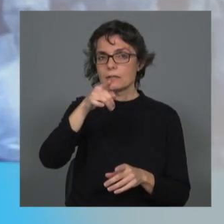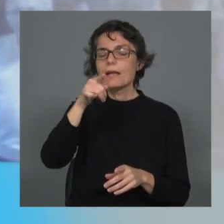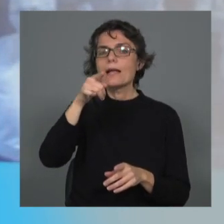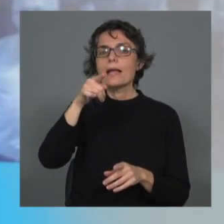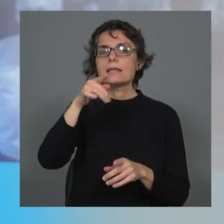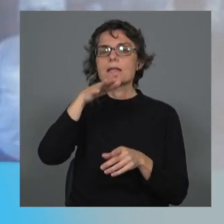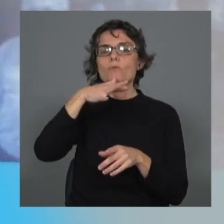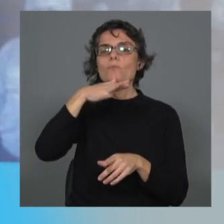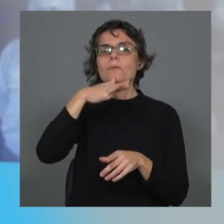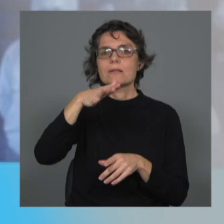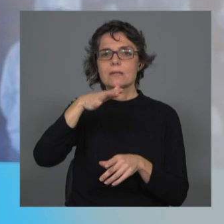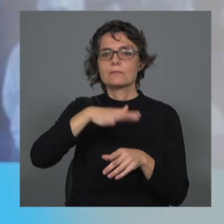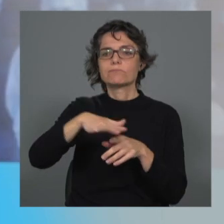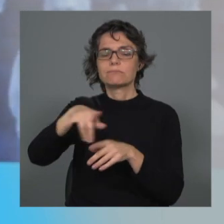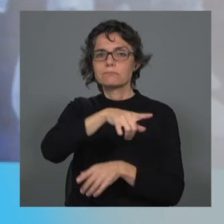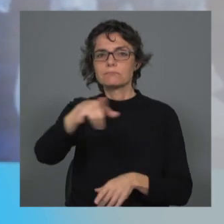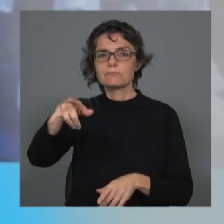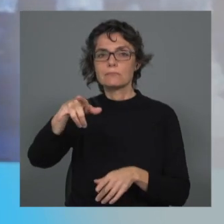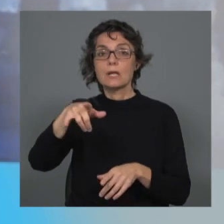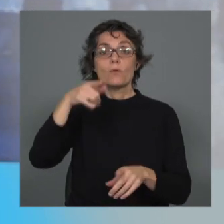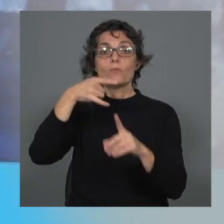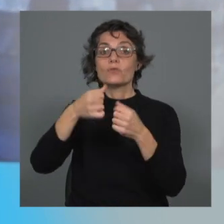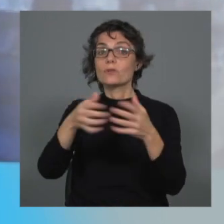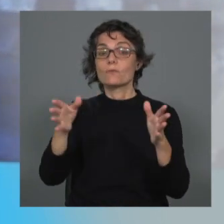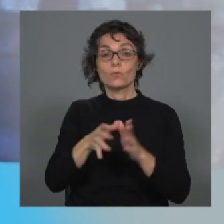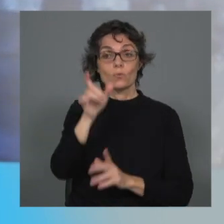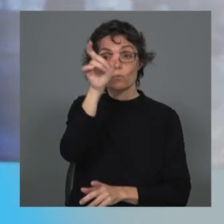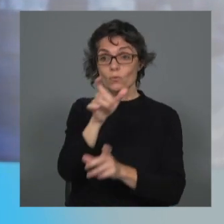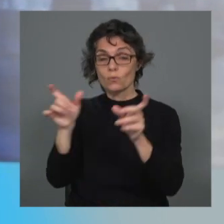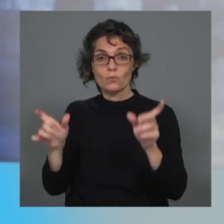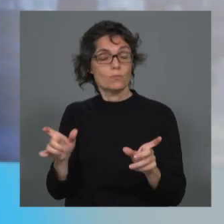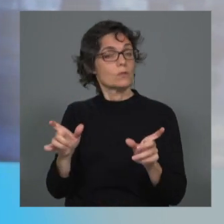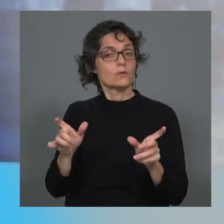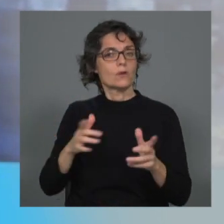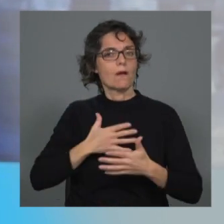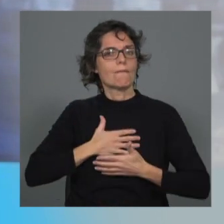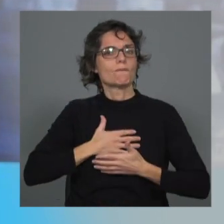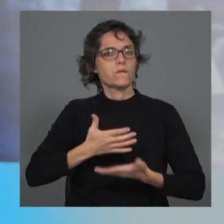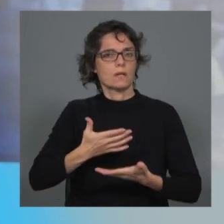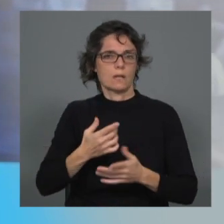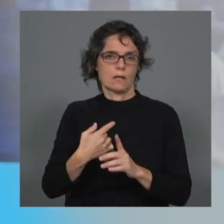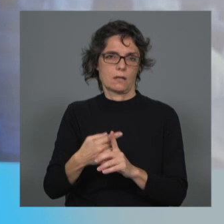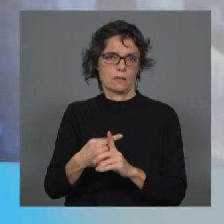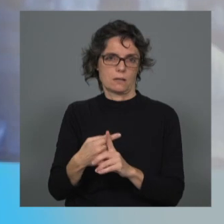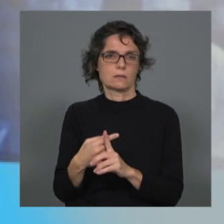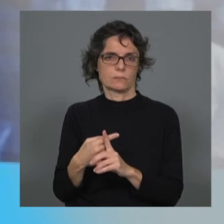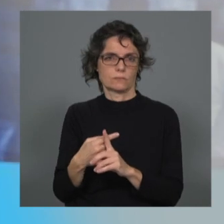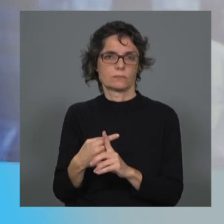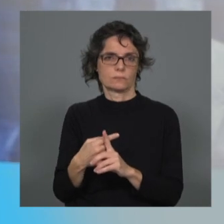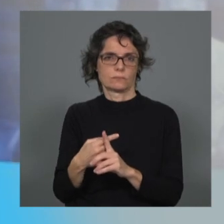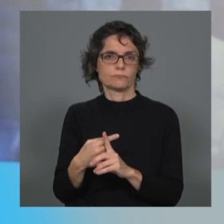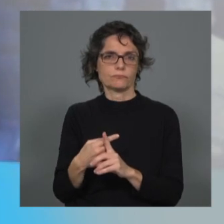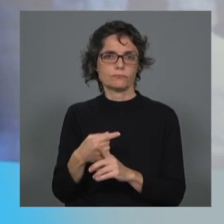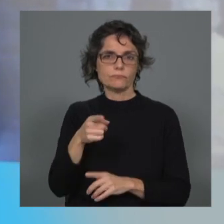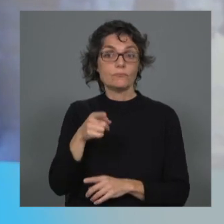cristãos, é uma mensagem para todas as mulheres e homens de boa vontade. E isso é particularmente importante, seguramente em tempo